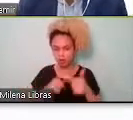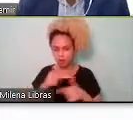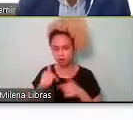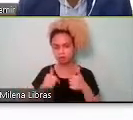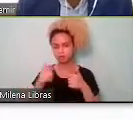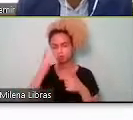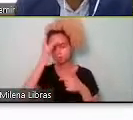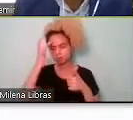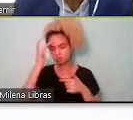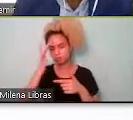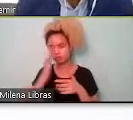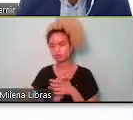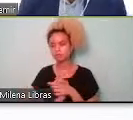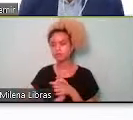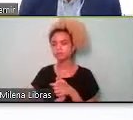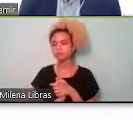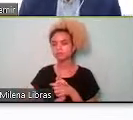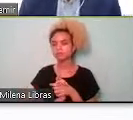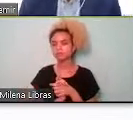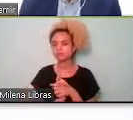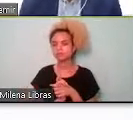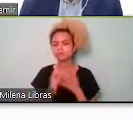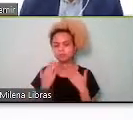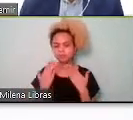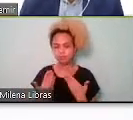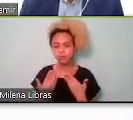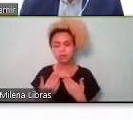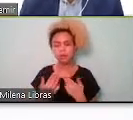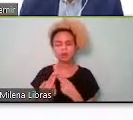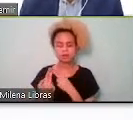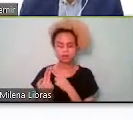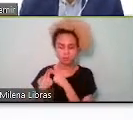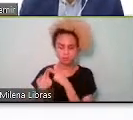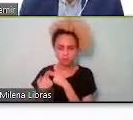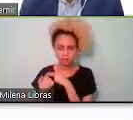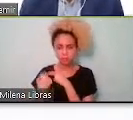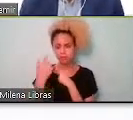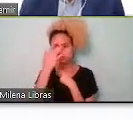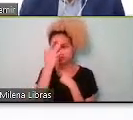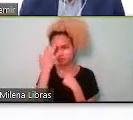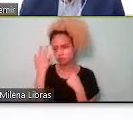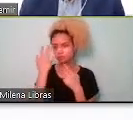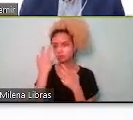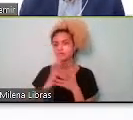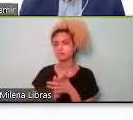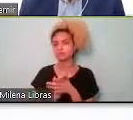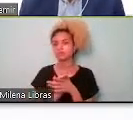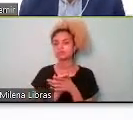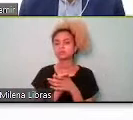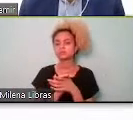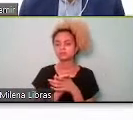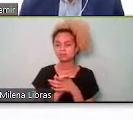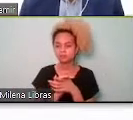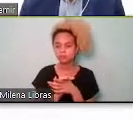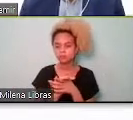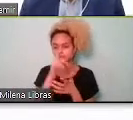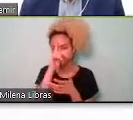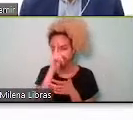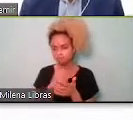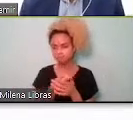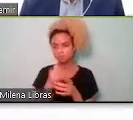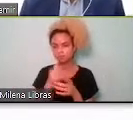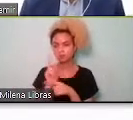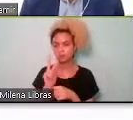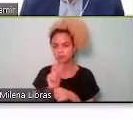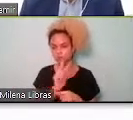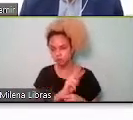aos possuidores. Então, é responsabilidade do síndico diligenciar, né, essa conservação das